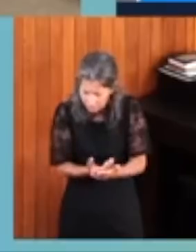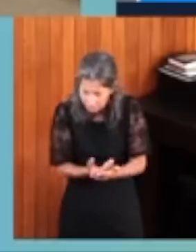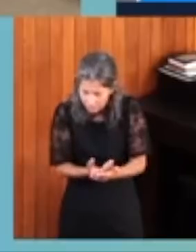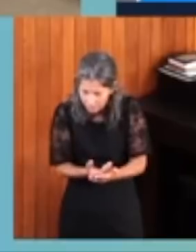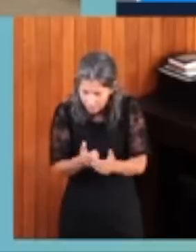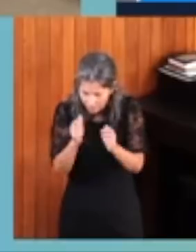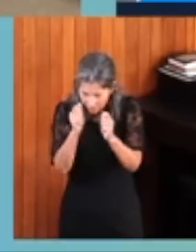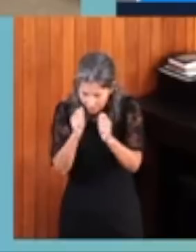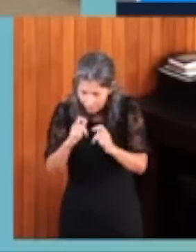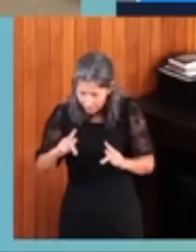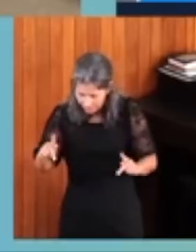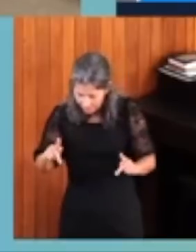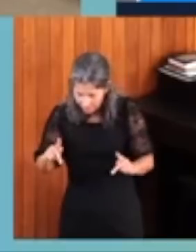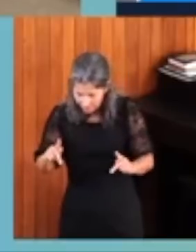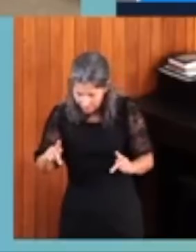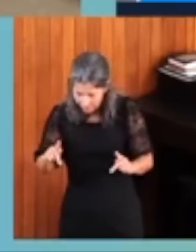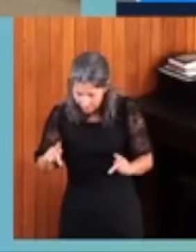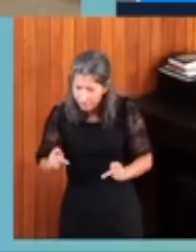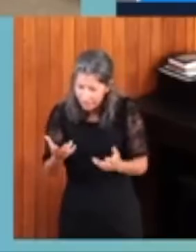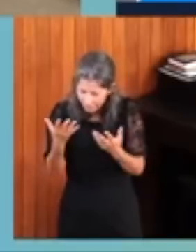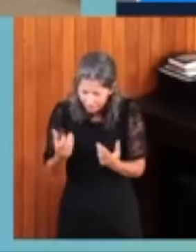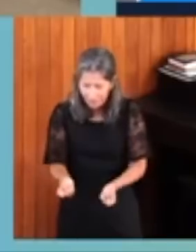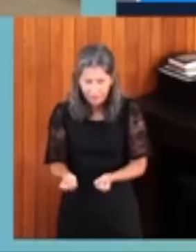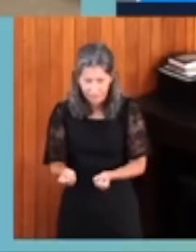história, porque vocês conhecem essa pessoa,